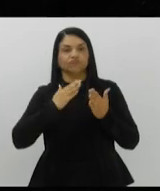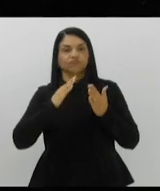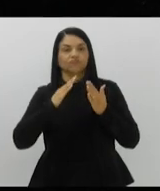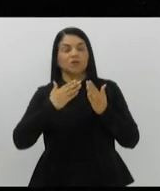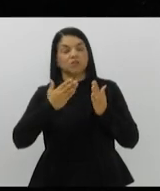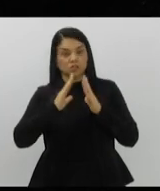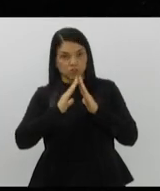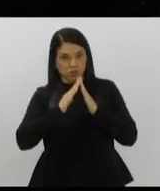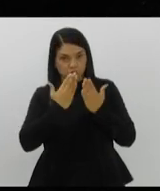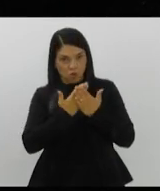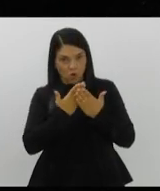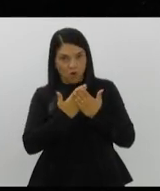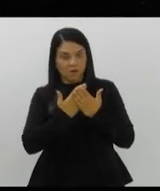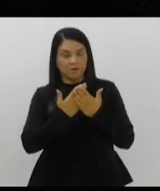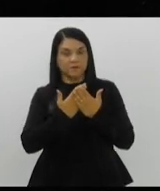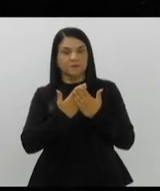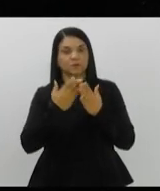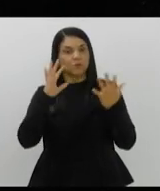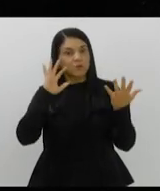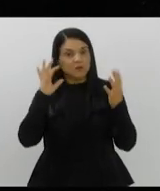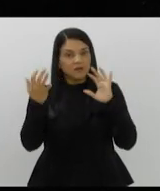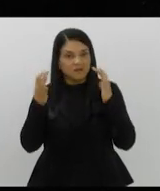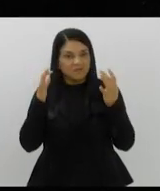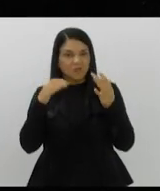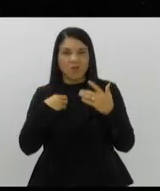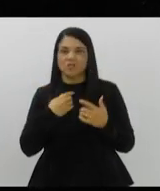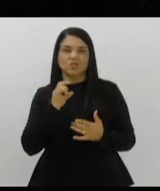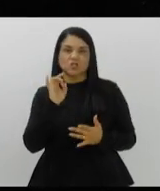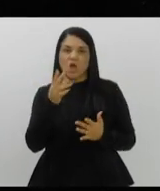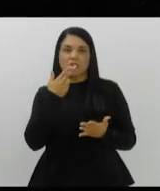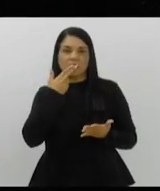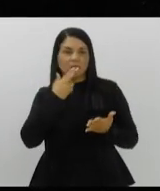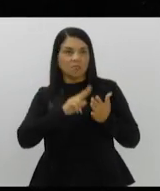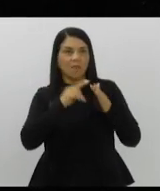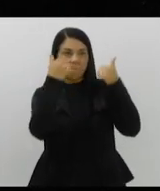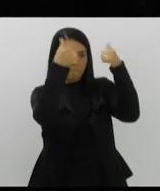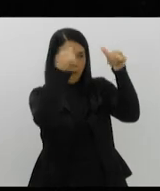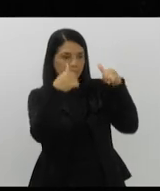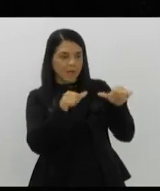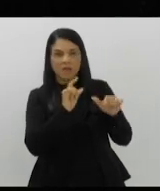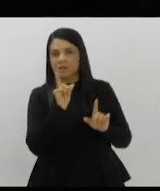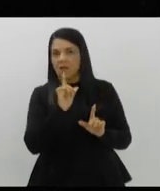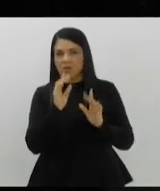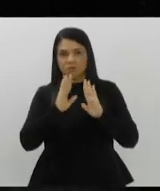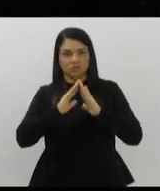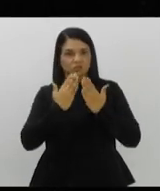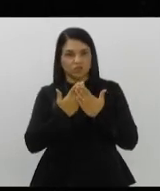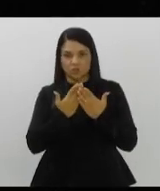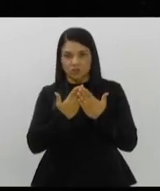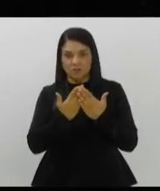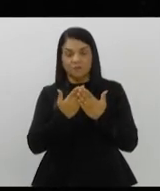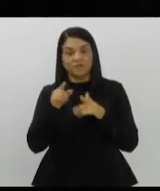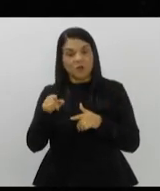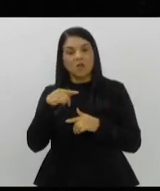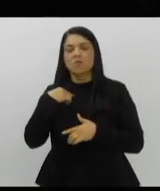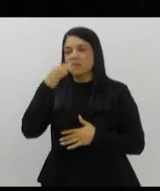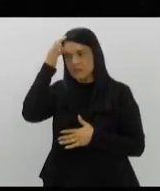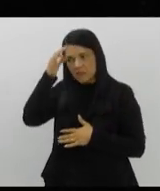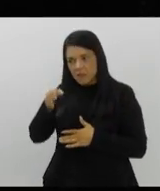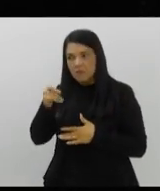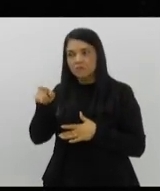para botar na porta da escola. Eu entendo, Serafini, que o teu projeto é envolver toda a comunidade